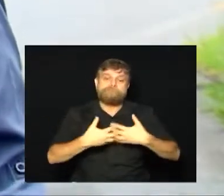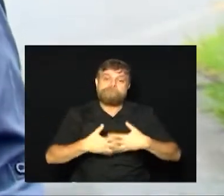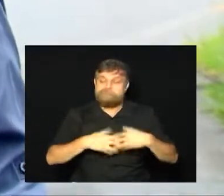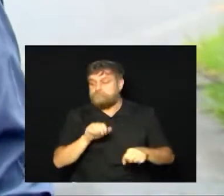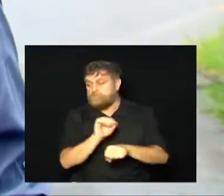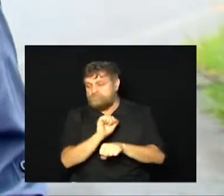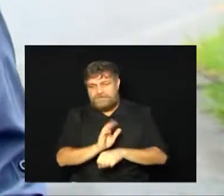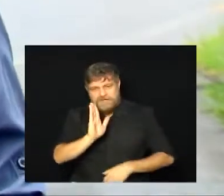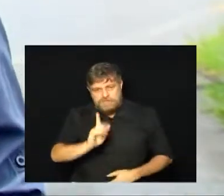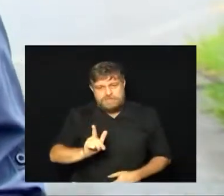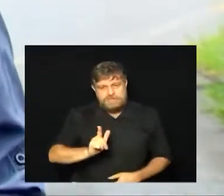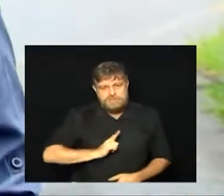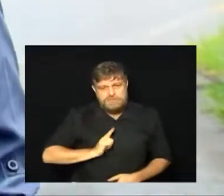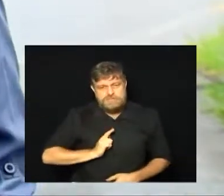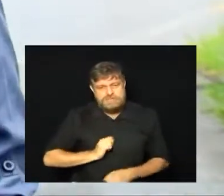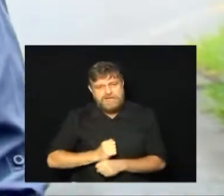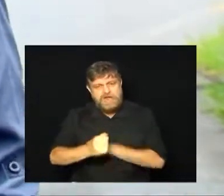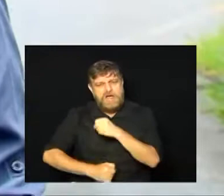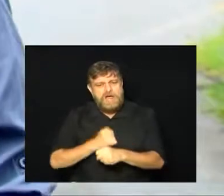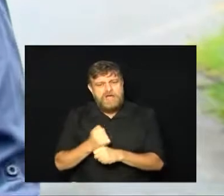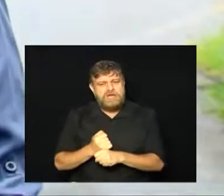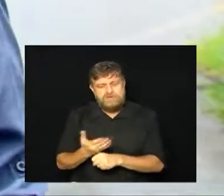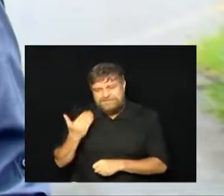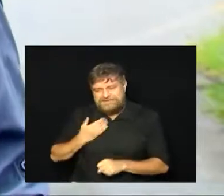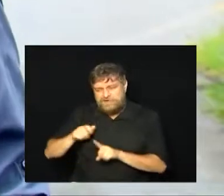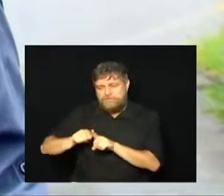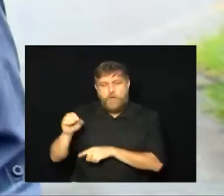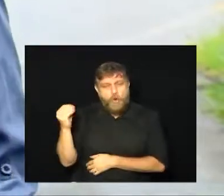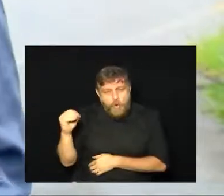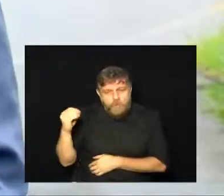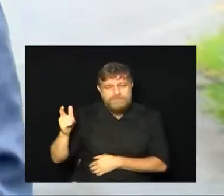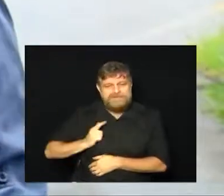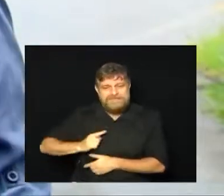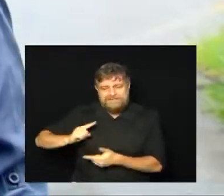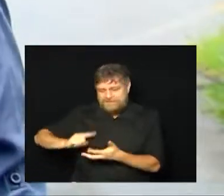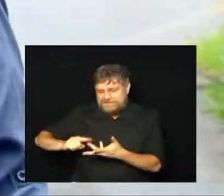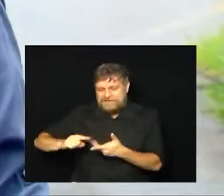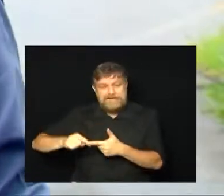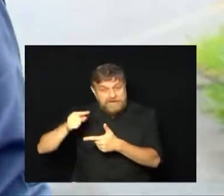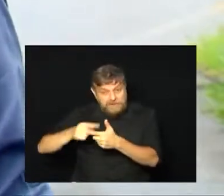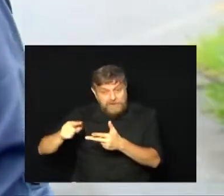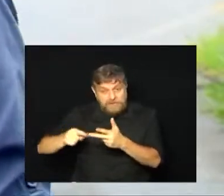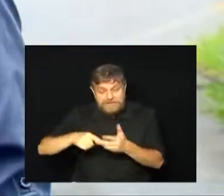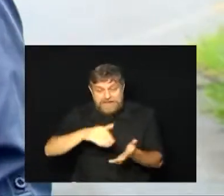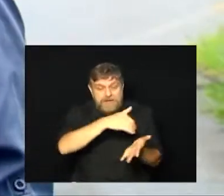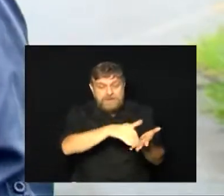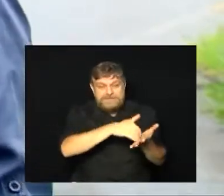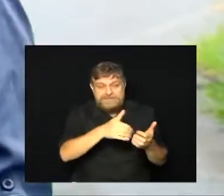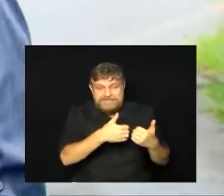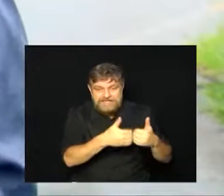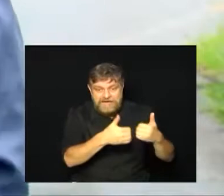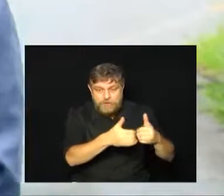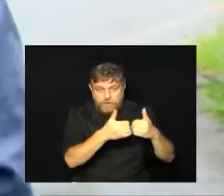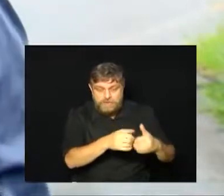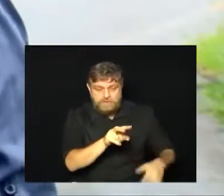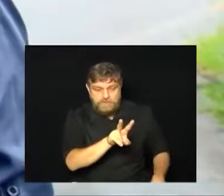estava previsto para o final de outubro, porém existiram alguns contratempos e o secretário de Transporte Vinícius já